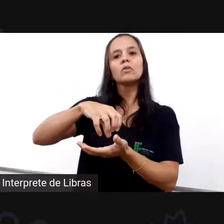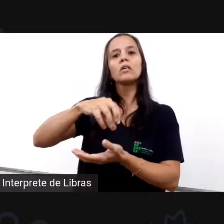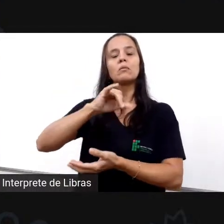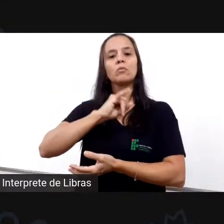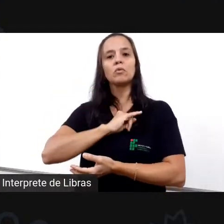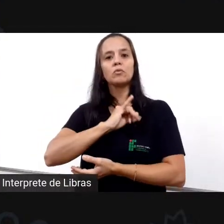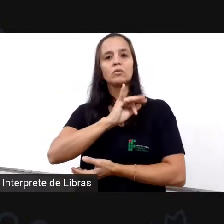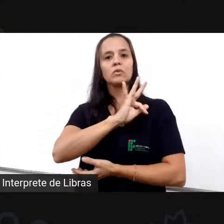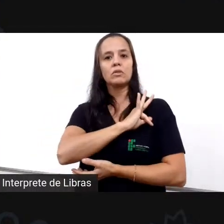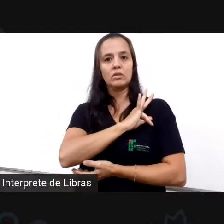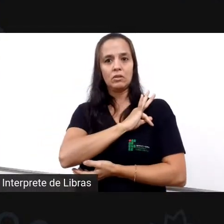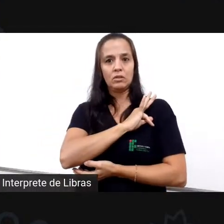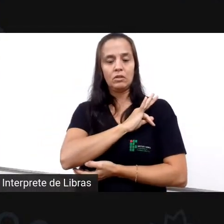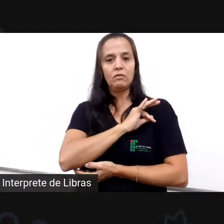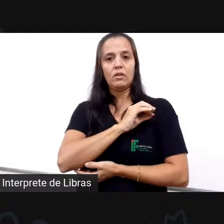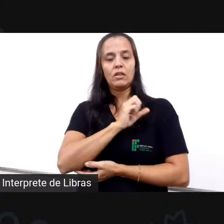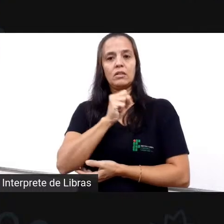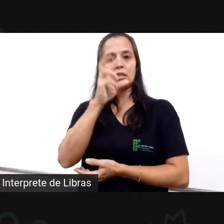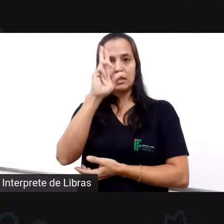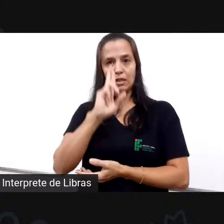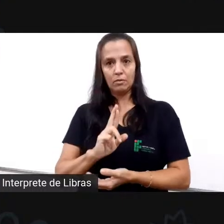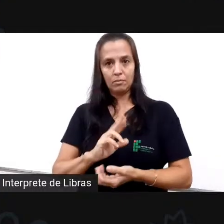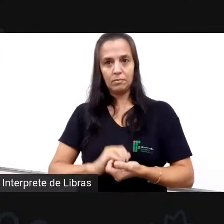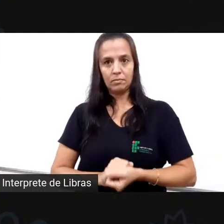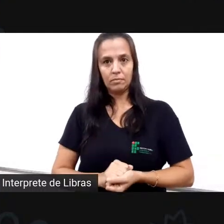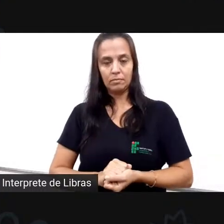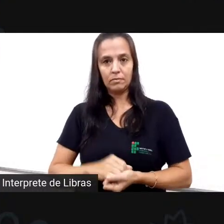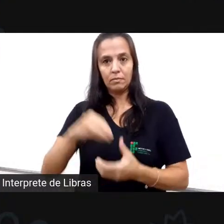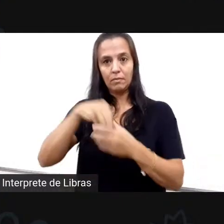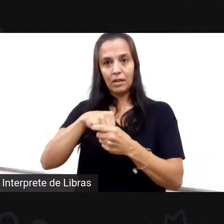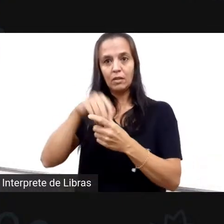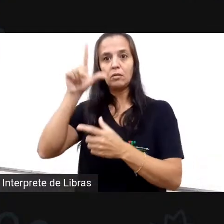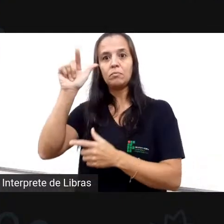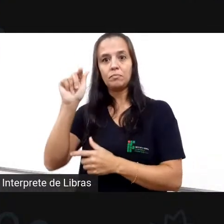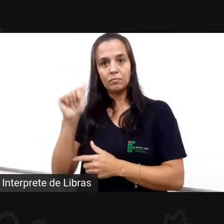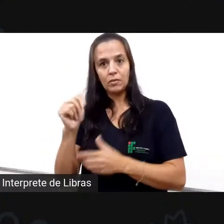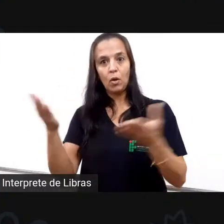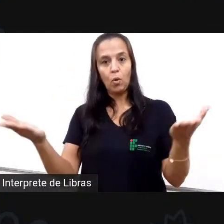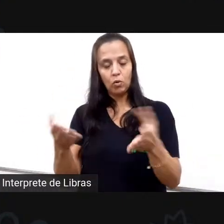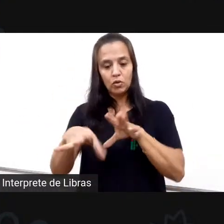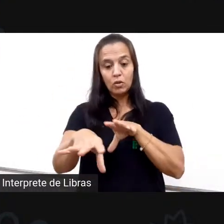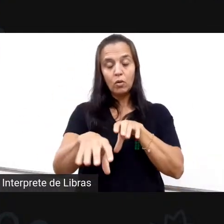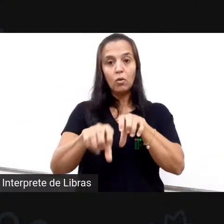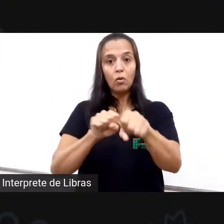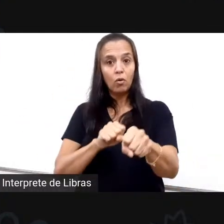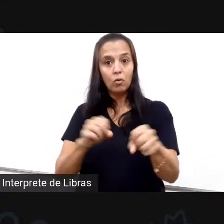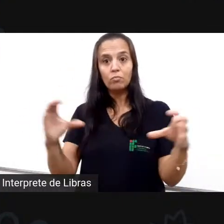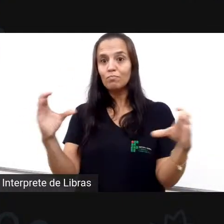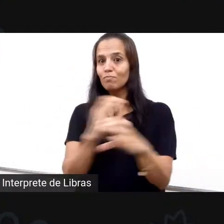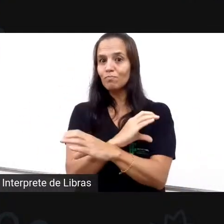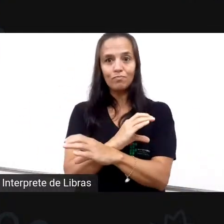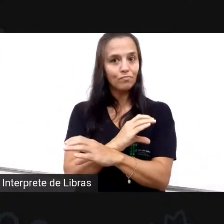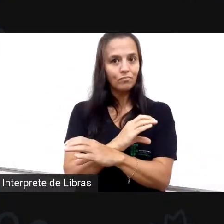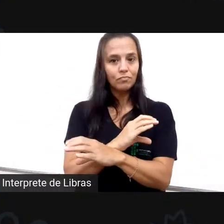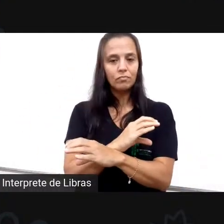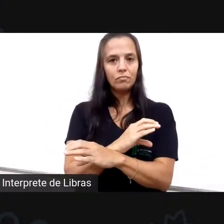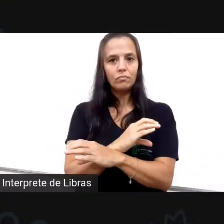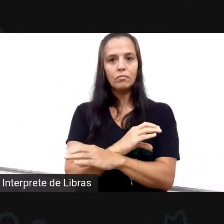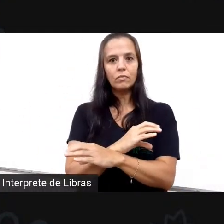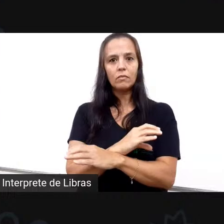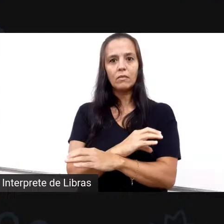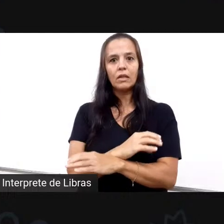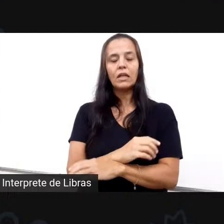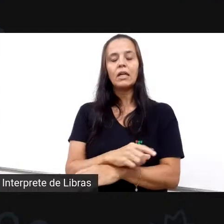Giruá. Hoje, concluímos mais uma etapa de nossas vidas. E, sem dúvidas,